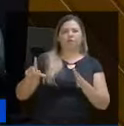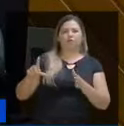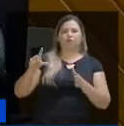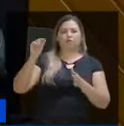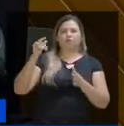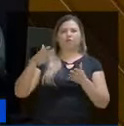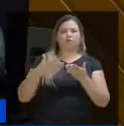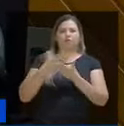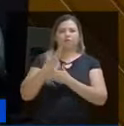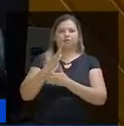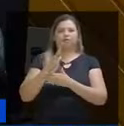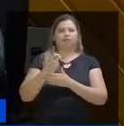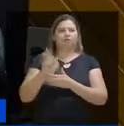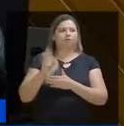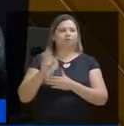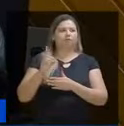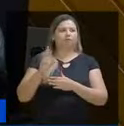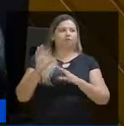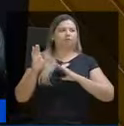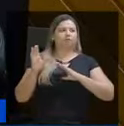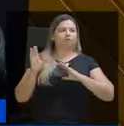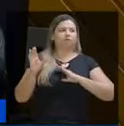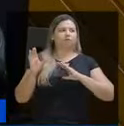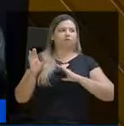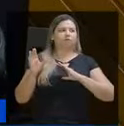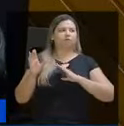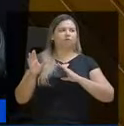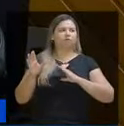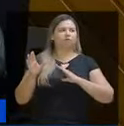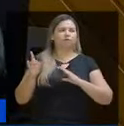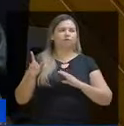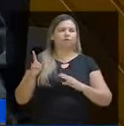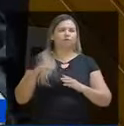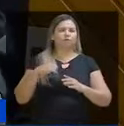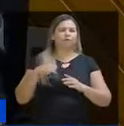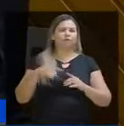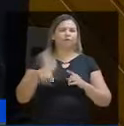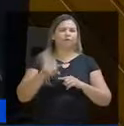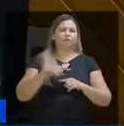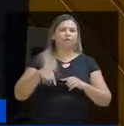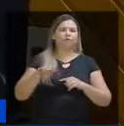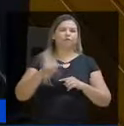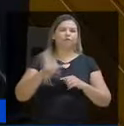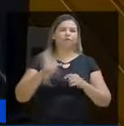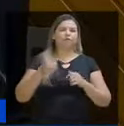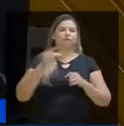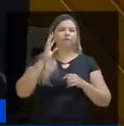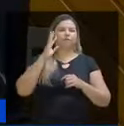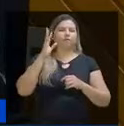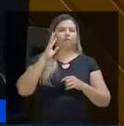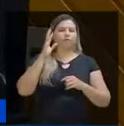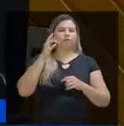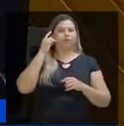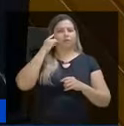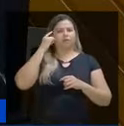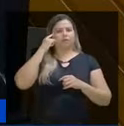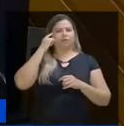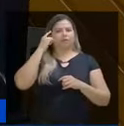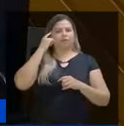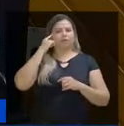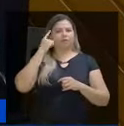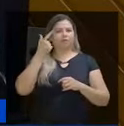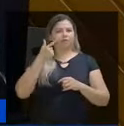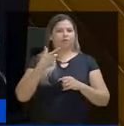o candidato omisso. Dois, a efetiva apresentação das contas. Logo, tem-se que omissa candidato o